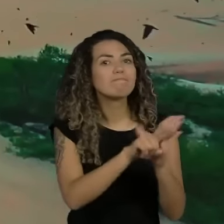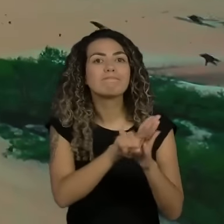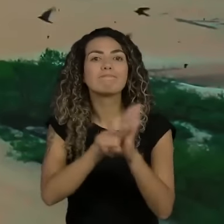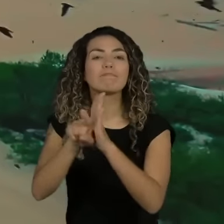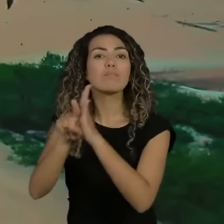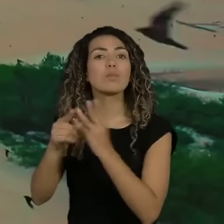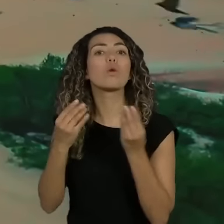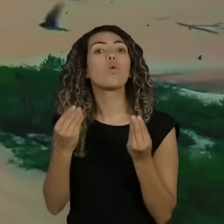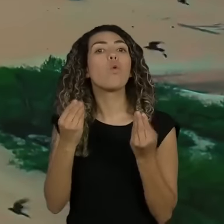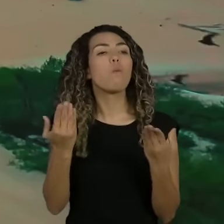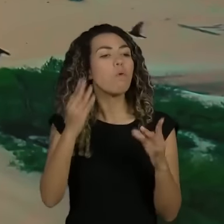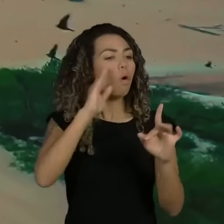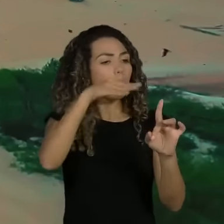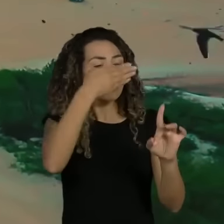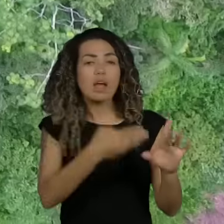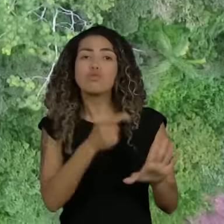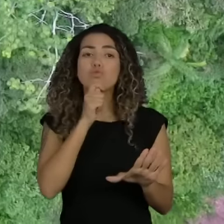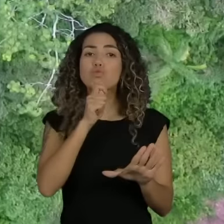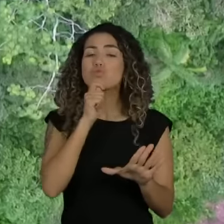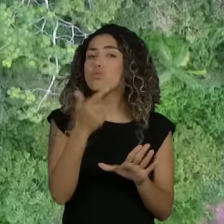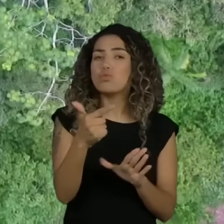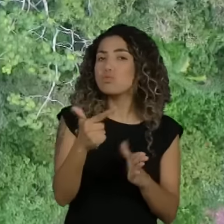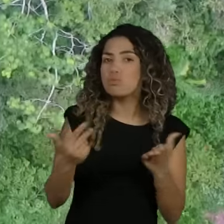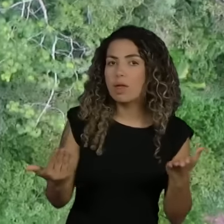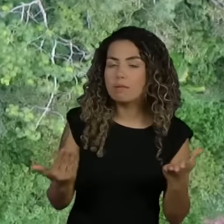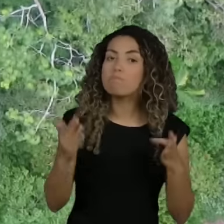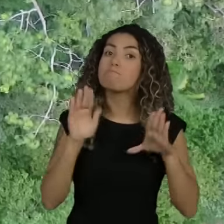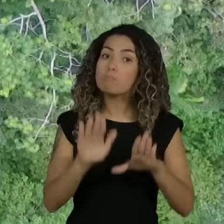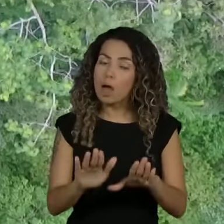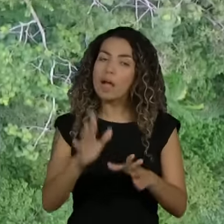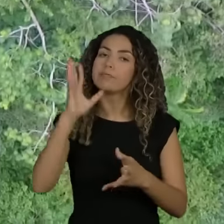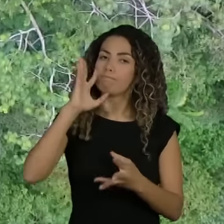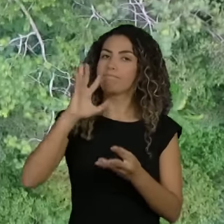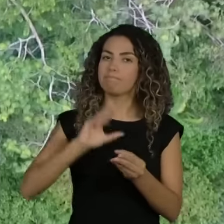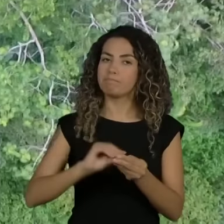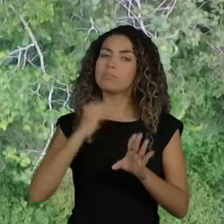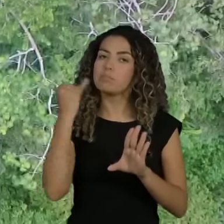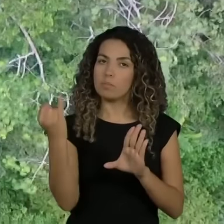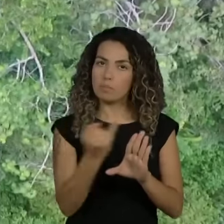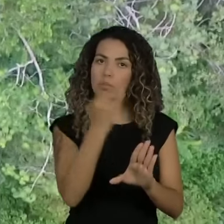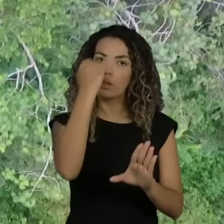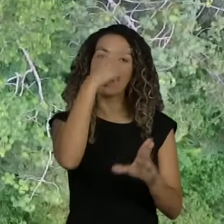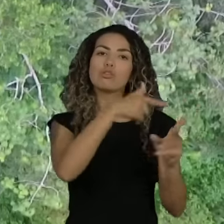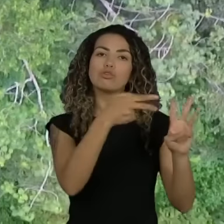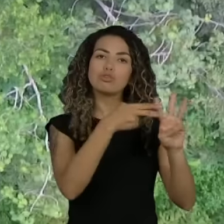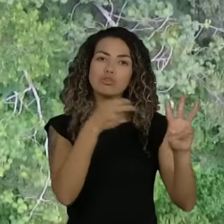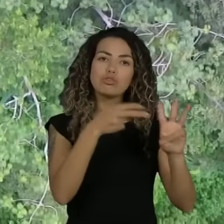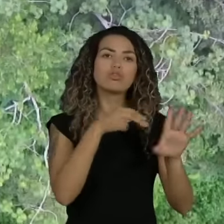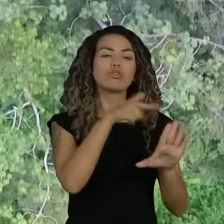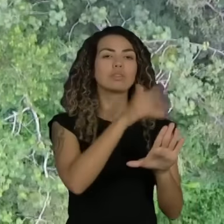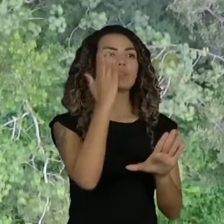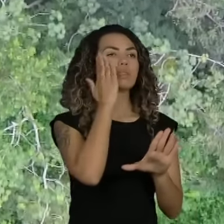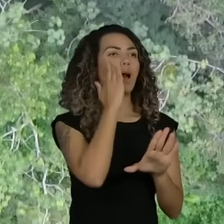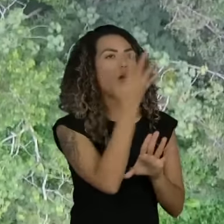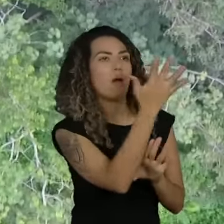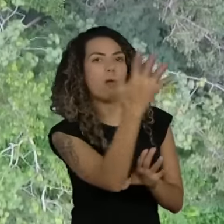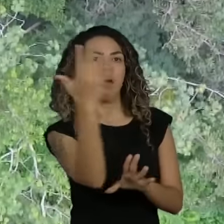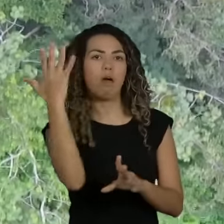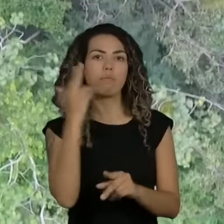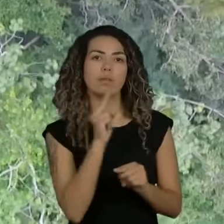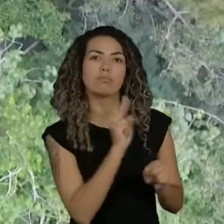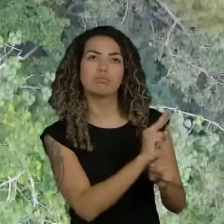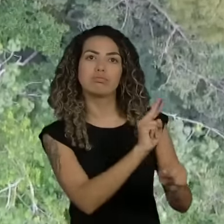esse número. Ainda assim, reforça que as práticas ancestrais para conservar a natureza criam ilhas